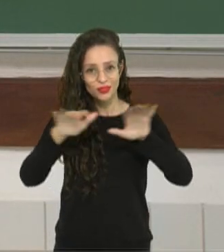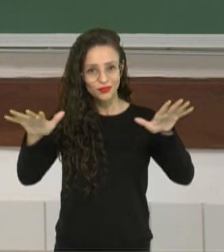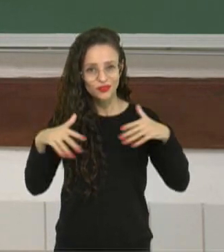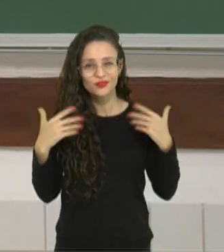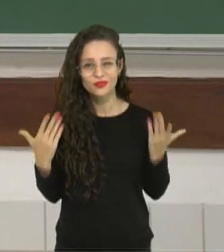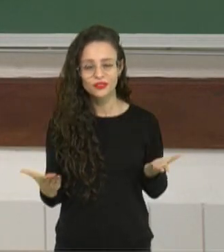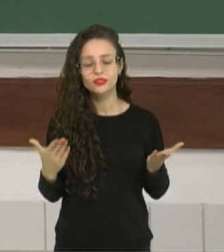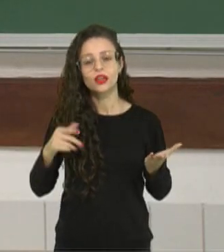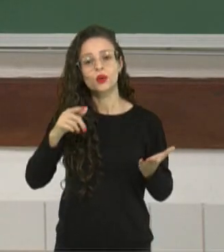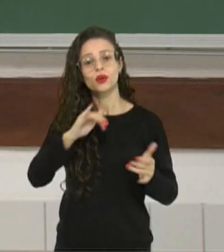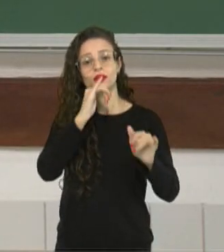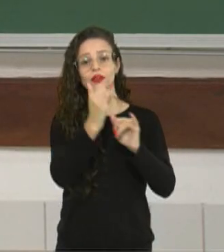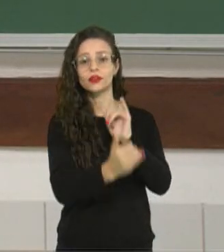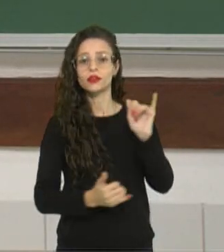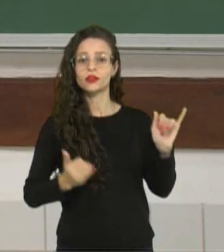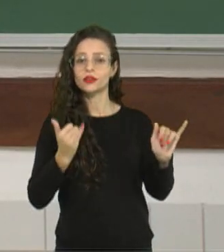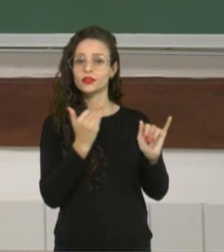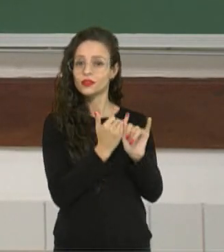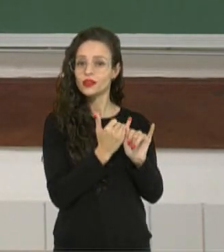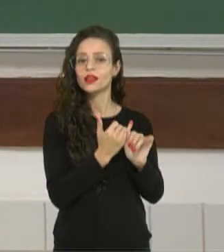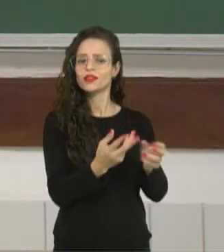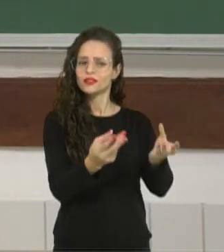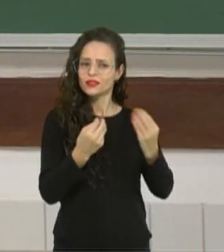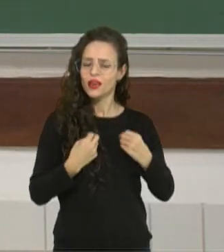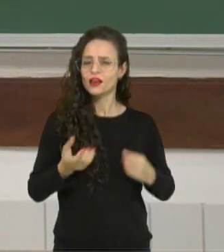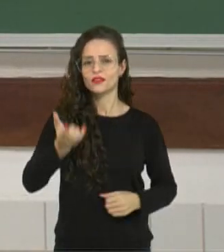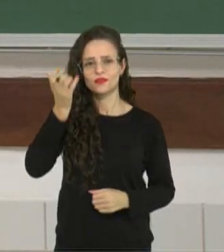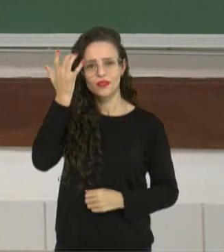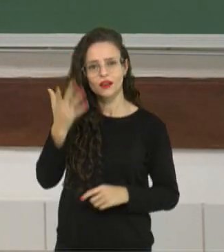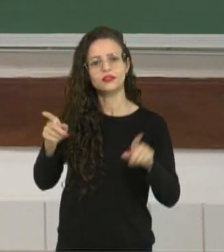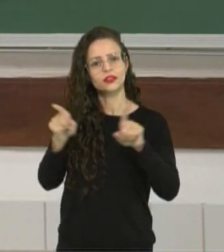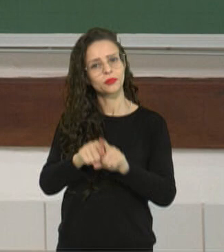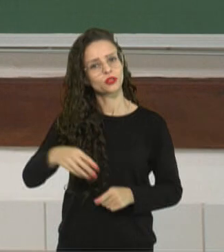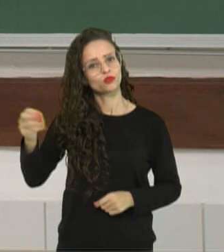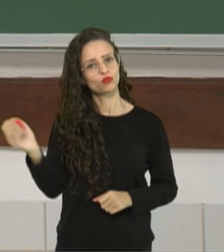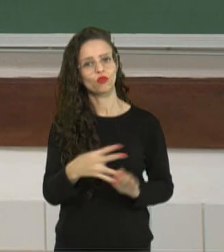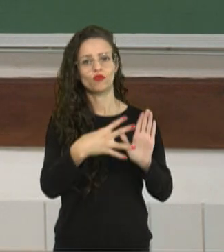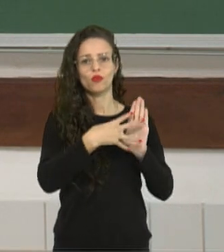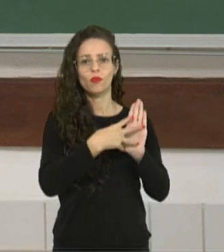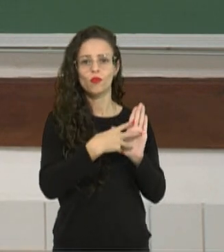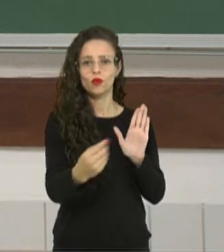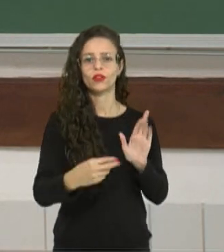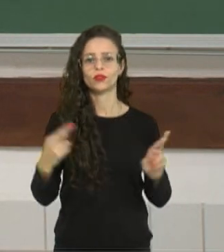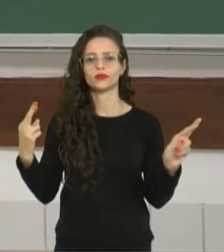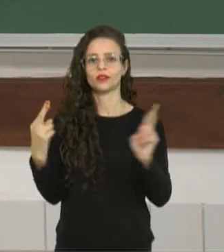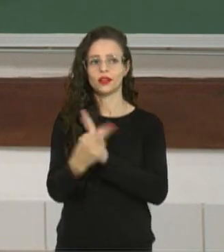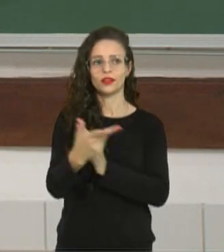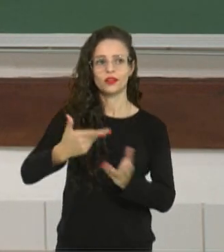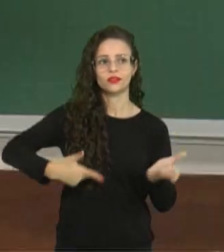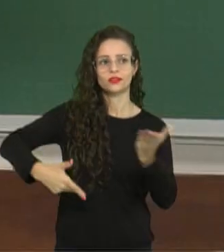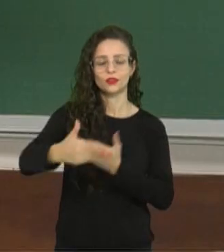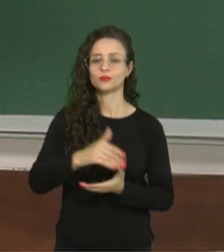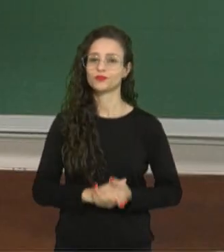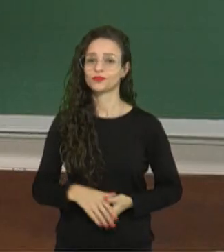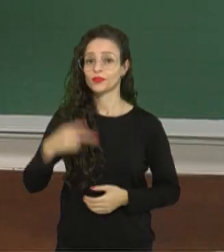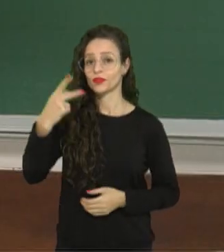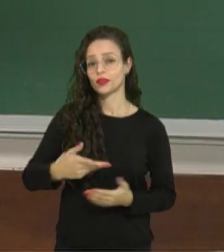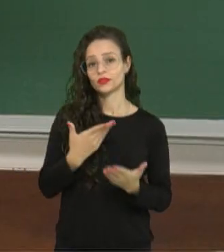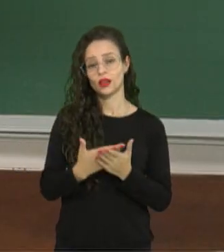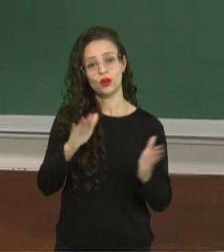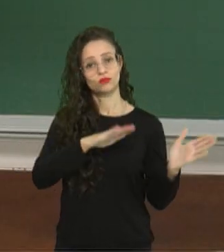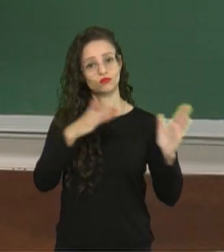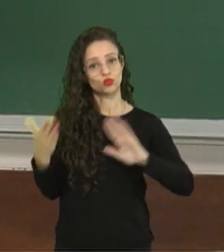Então a internet, ela facilita e ela cria novos modelos de relação. Então, na aula de hoje, o que